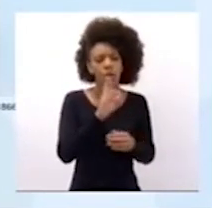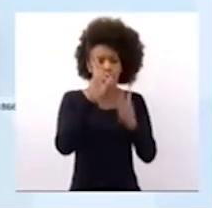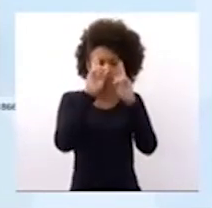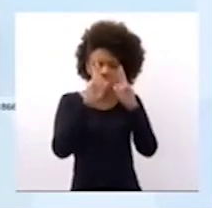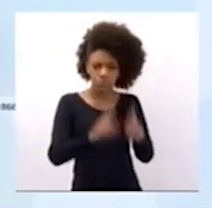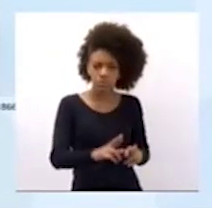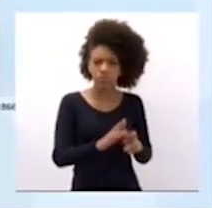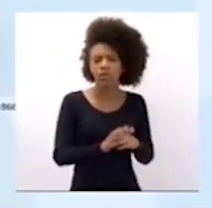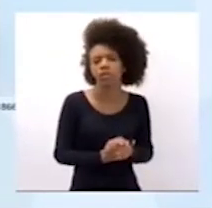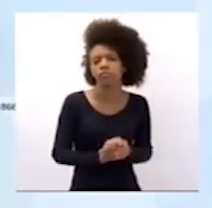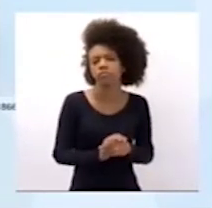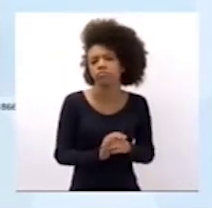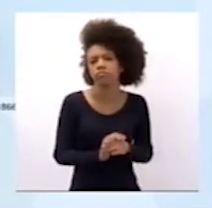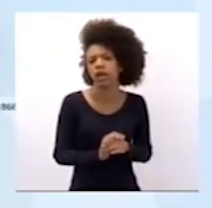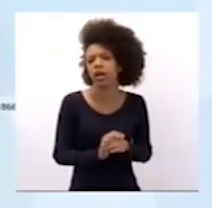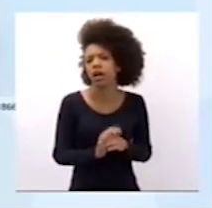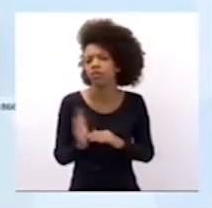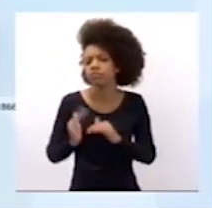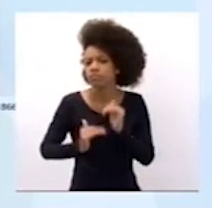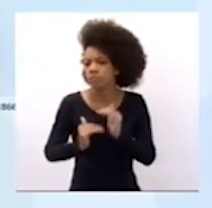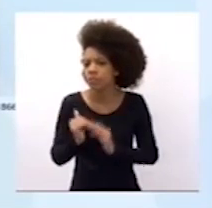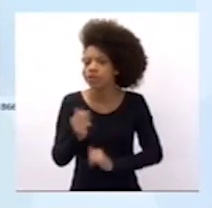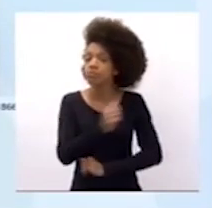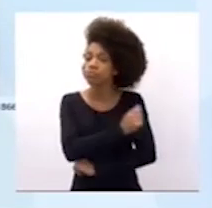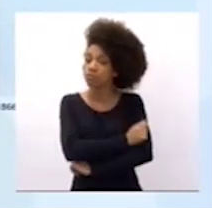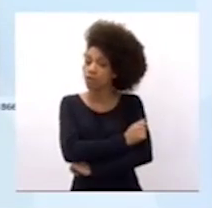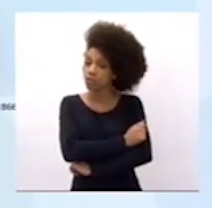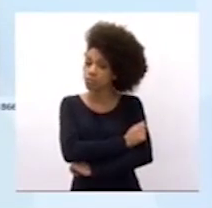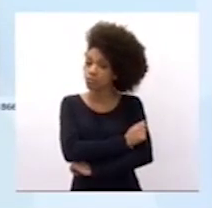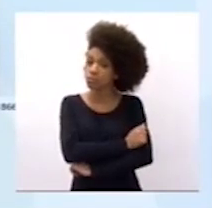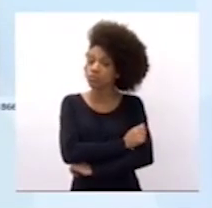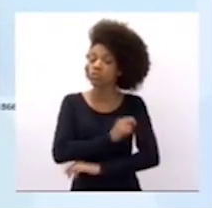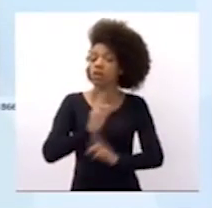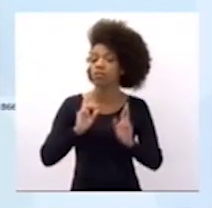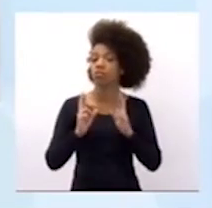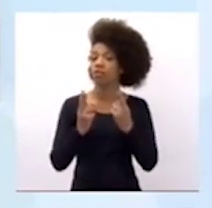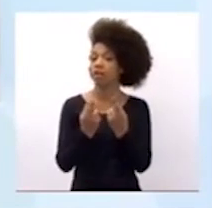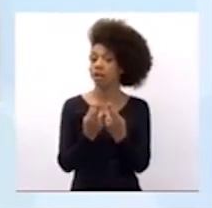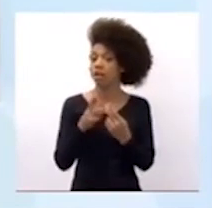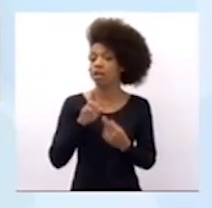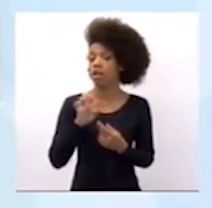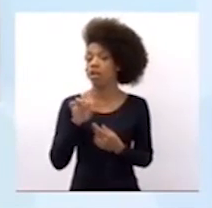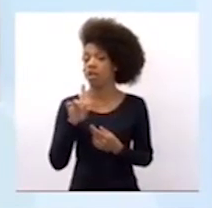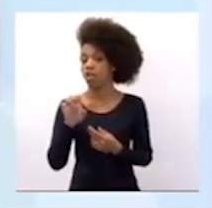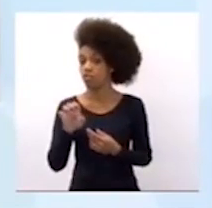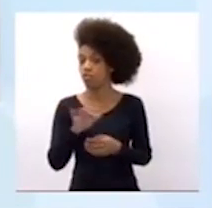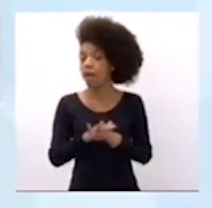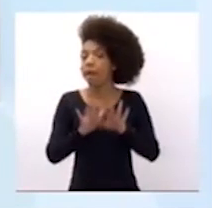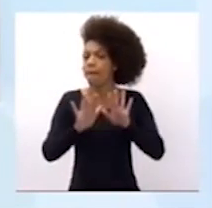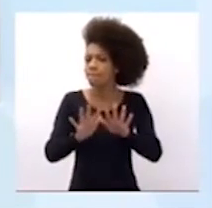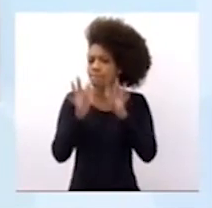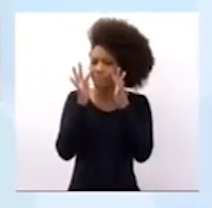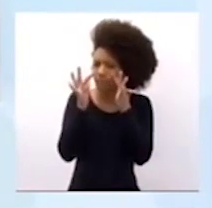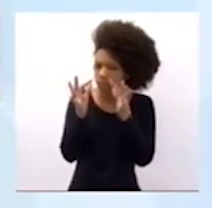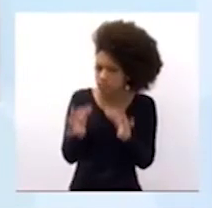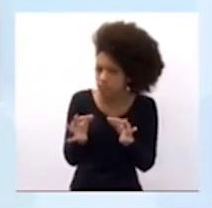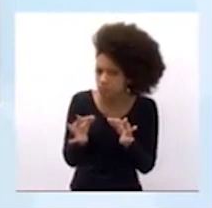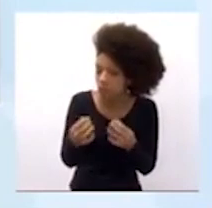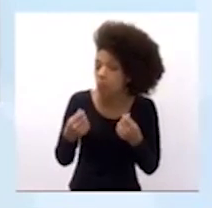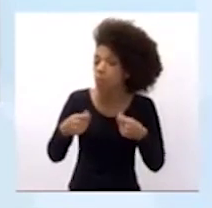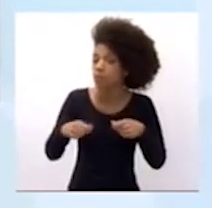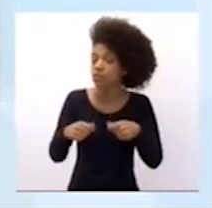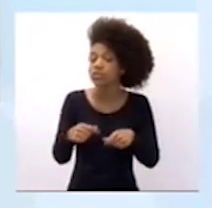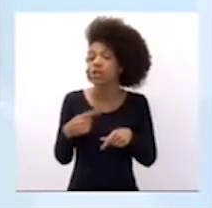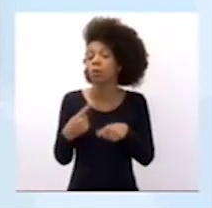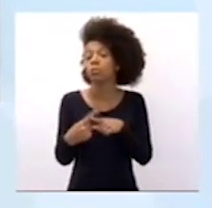responsáveis, retratando aí os nossos alunos, os alunos da rede, Então, observem com atenção, porque nós vamos